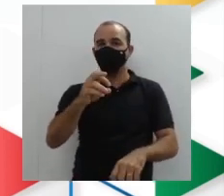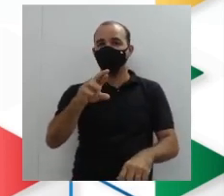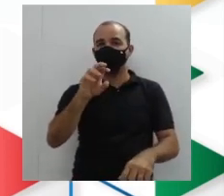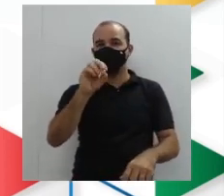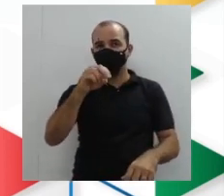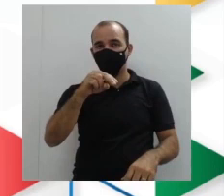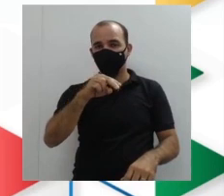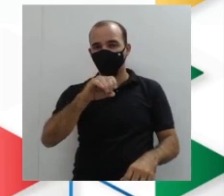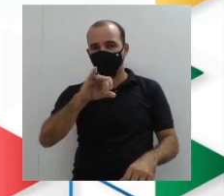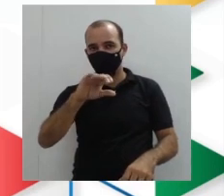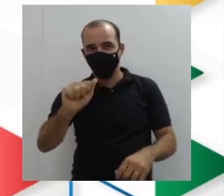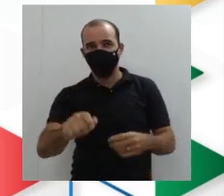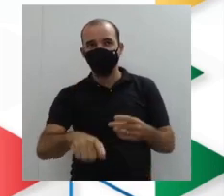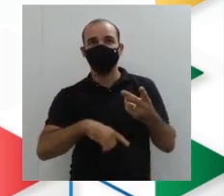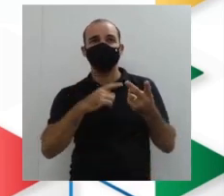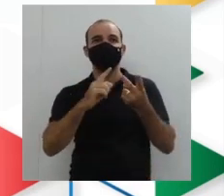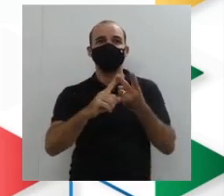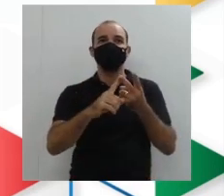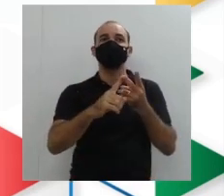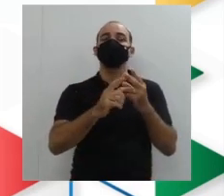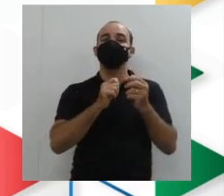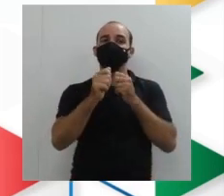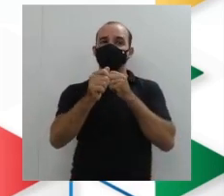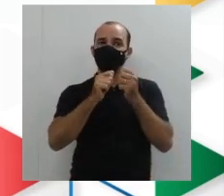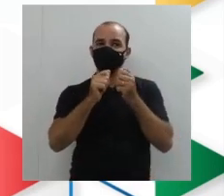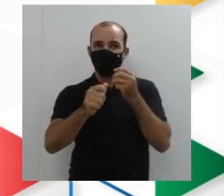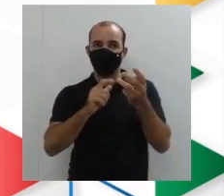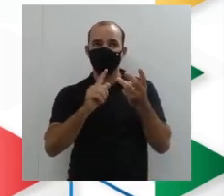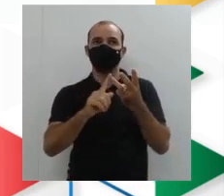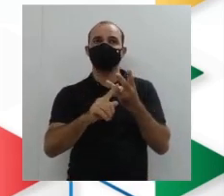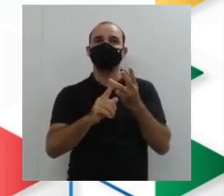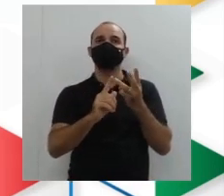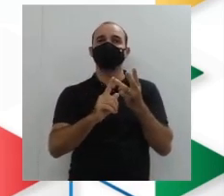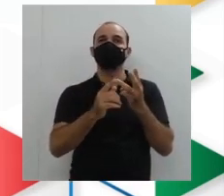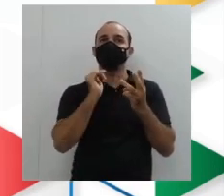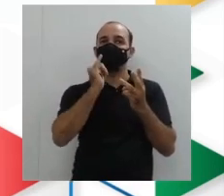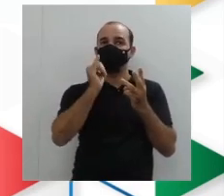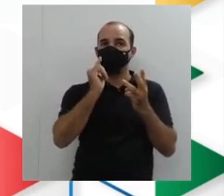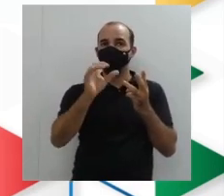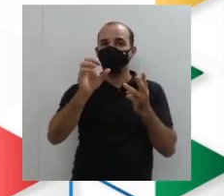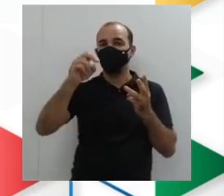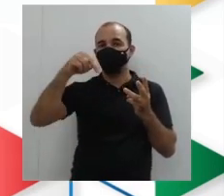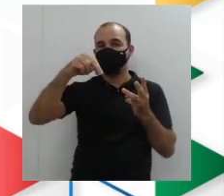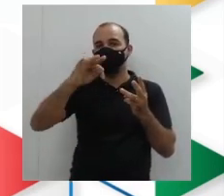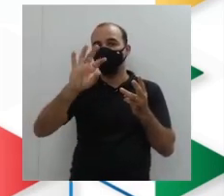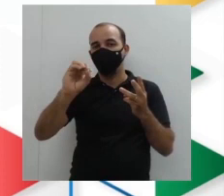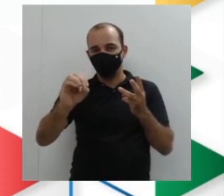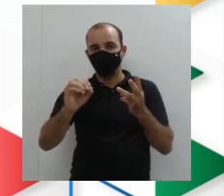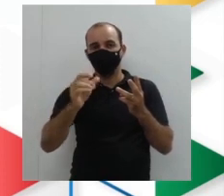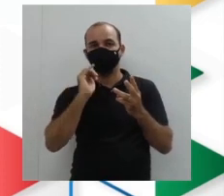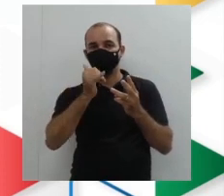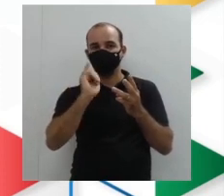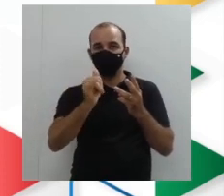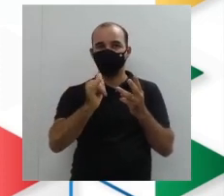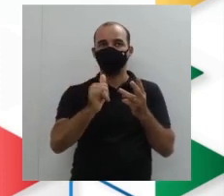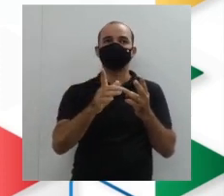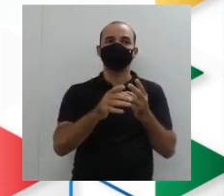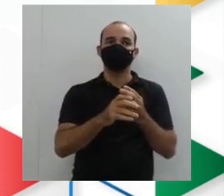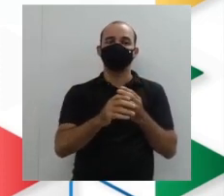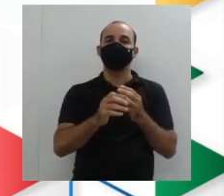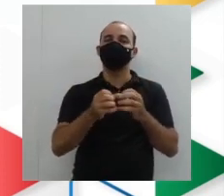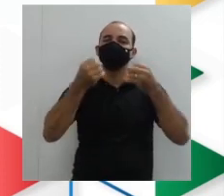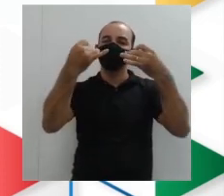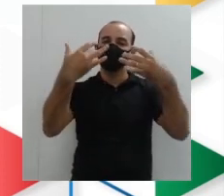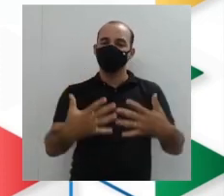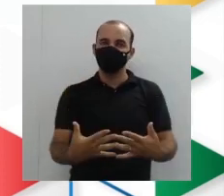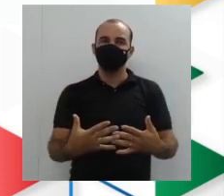é justamente essa relação, estudar os textos jornalísticos, a comunicação, colocar